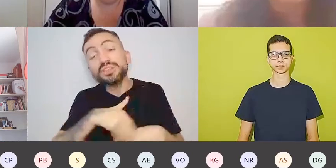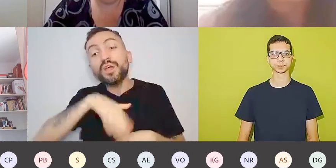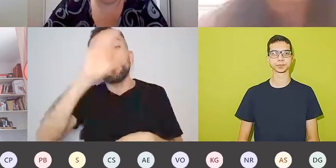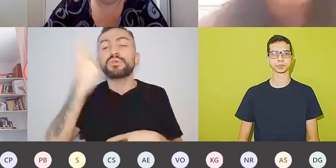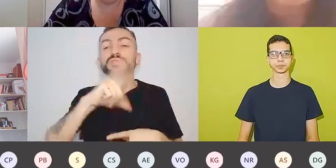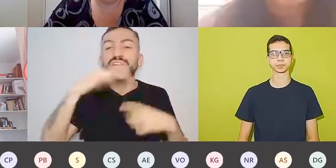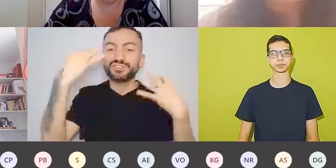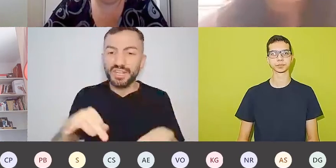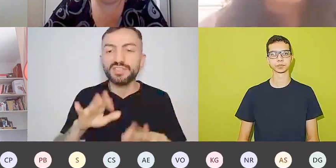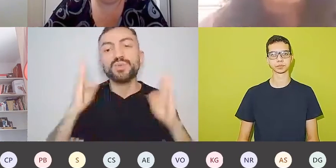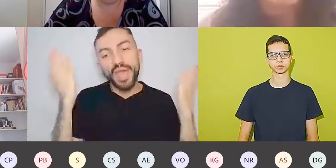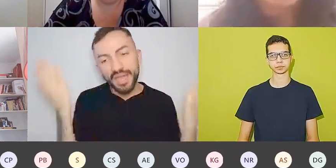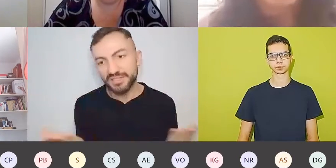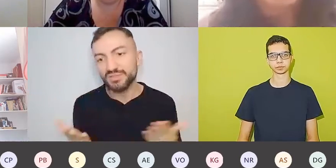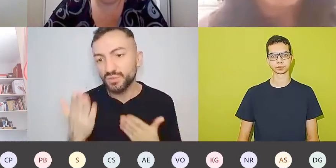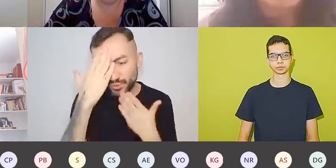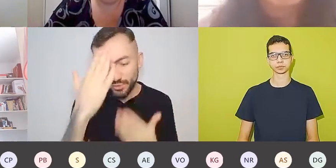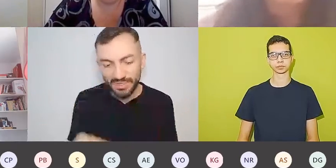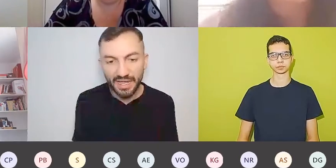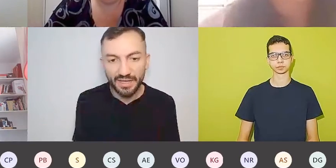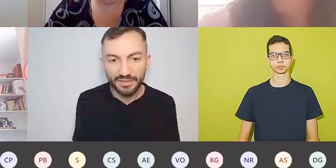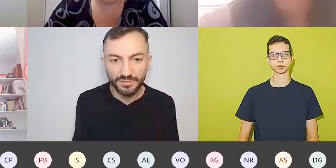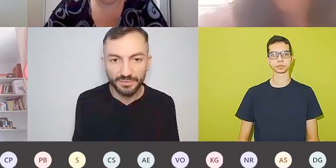é isso. Muito obrigada.